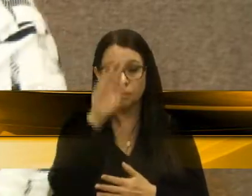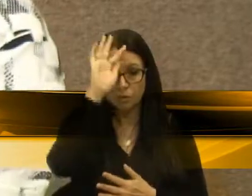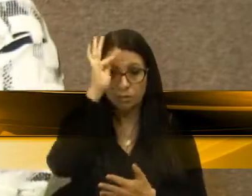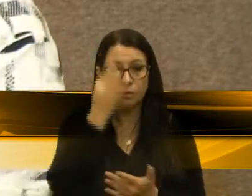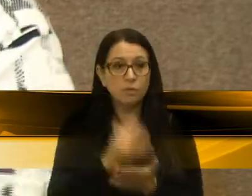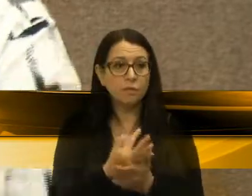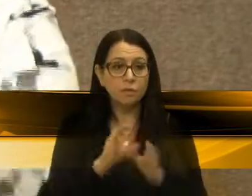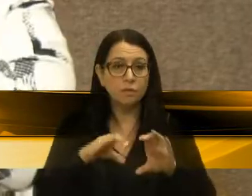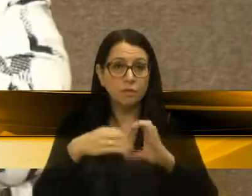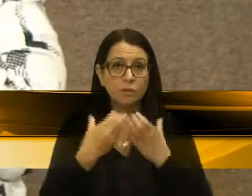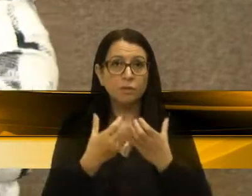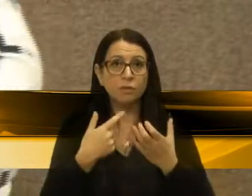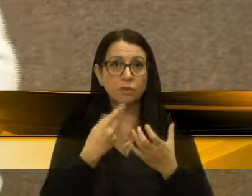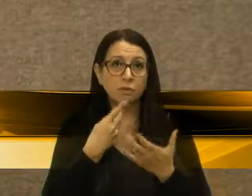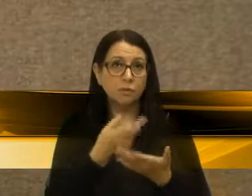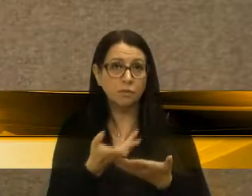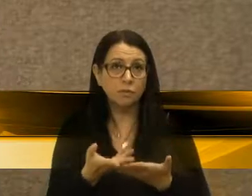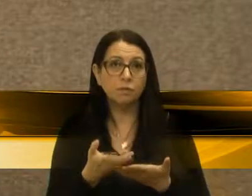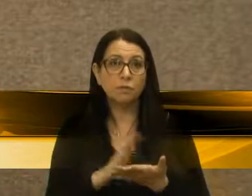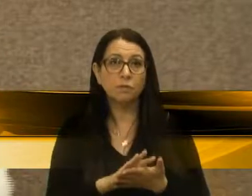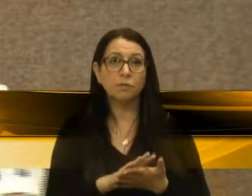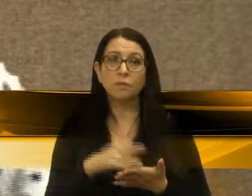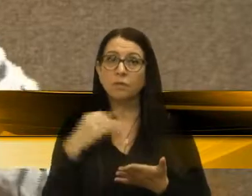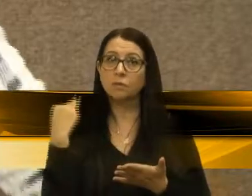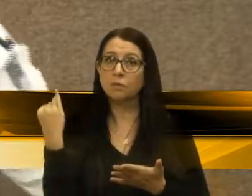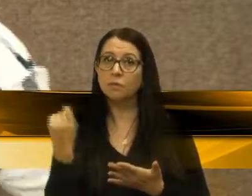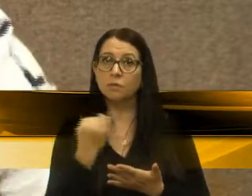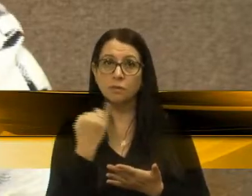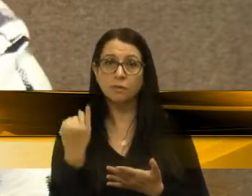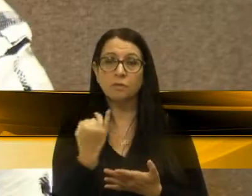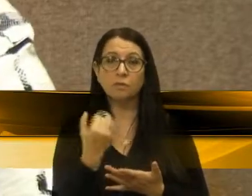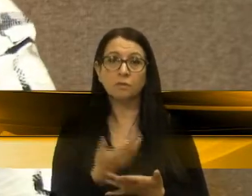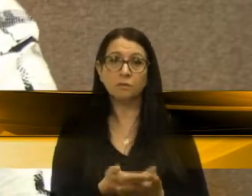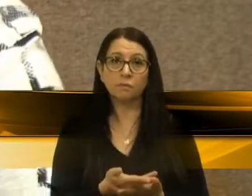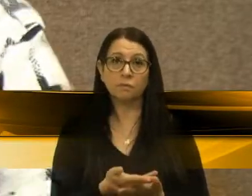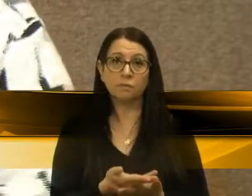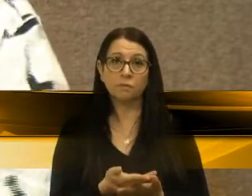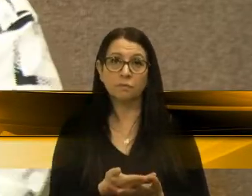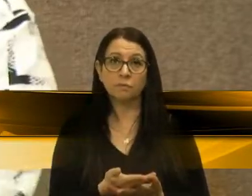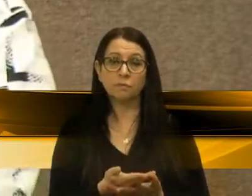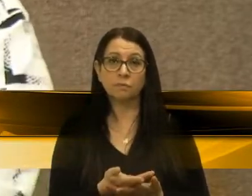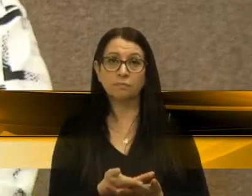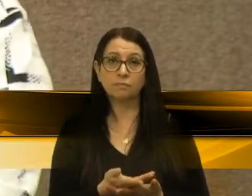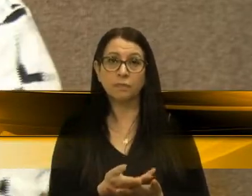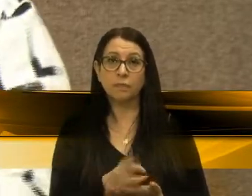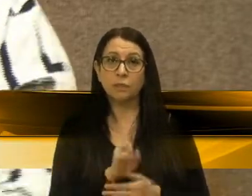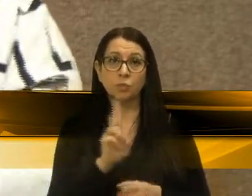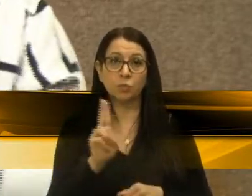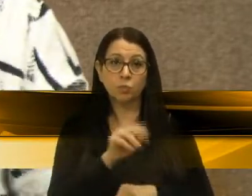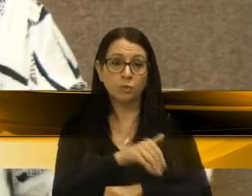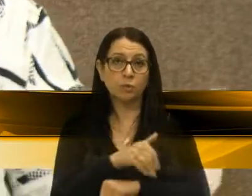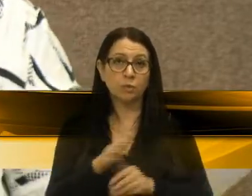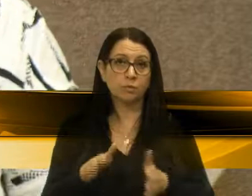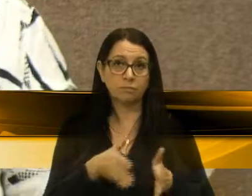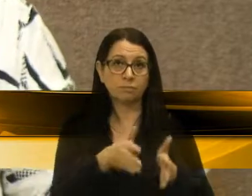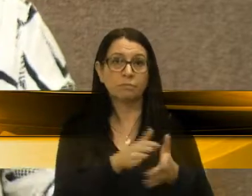comunidade. Então, eu queria dizer da importância da denominação dessa